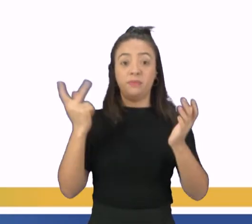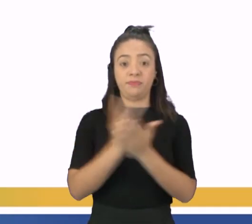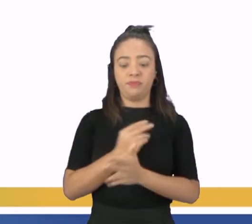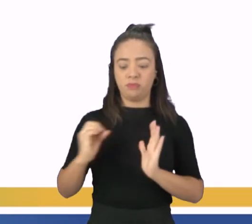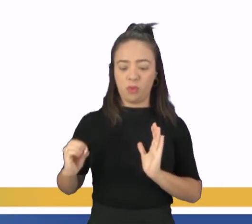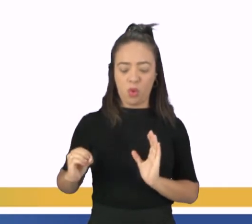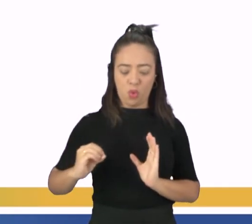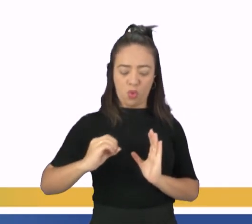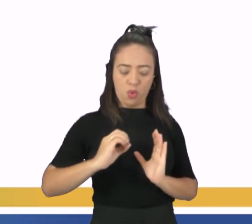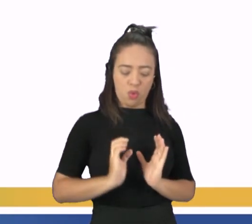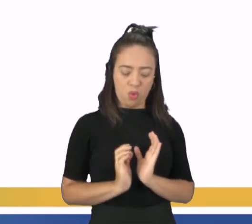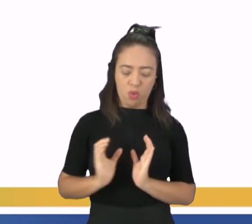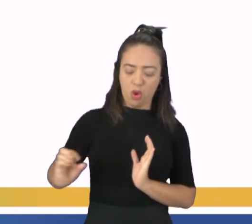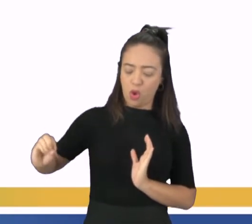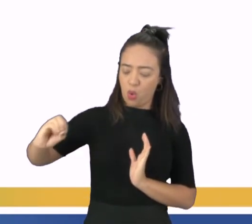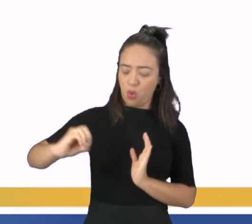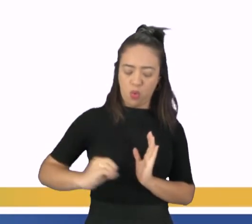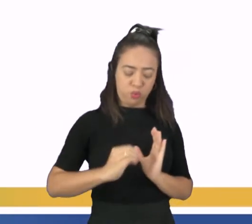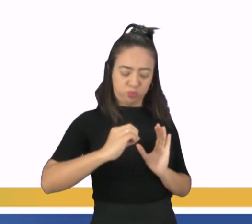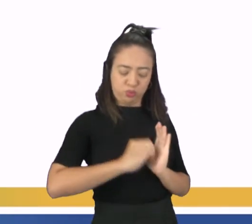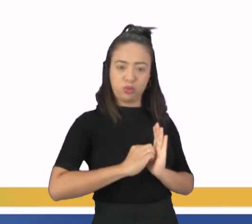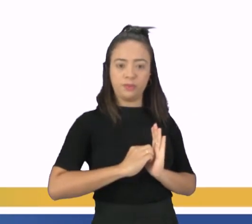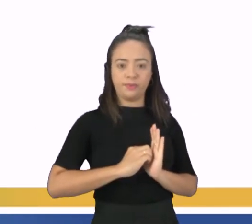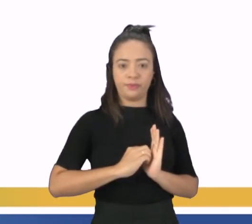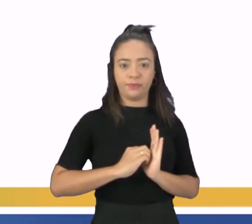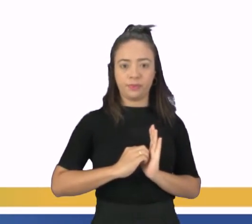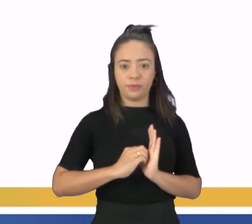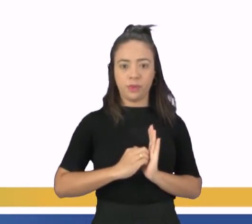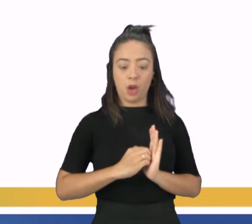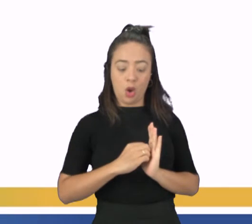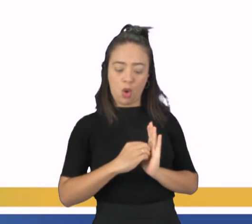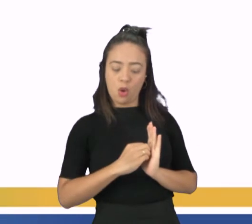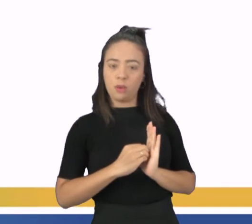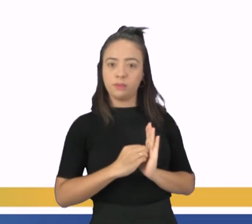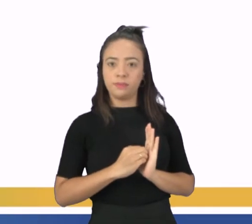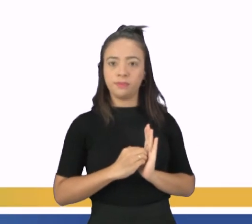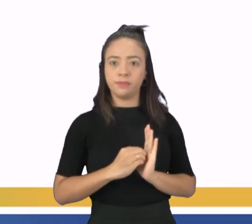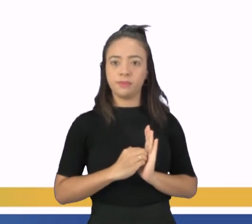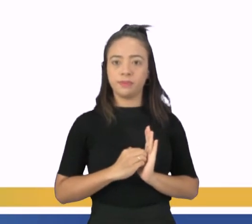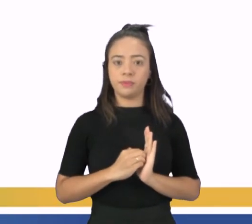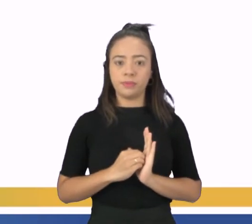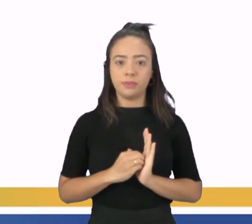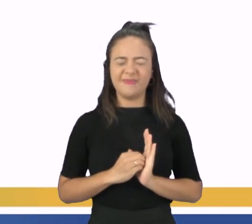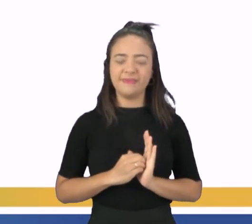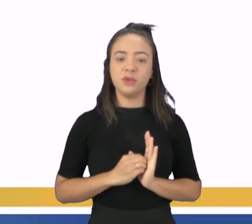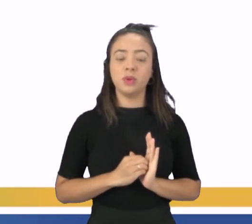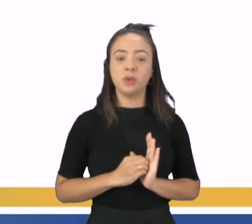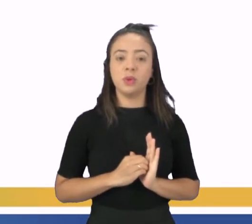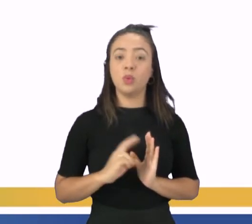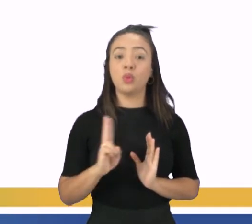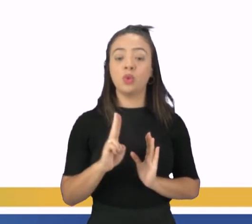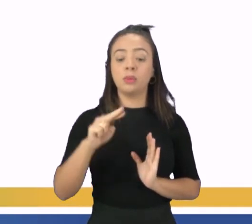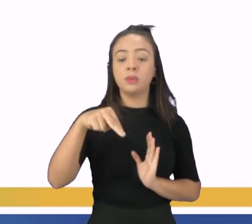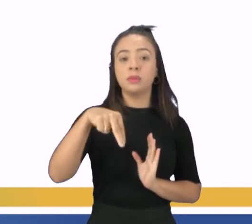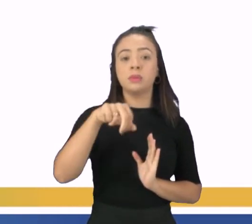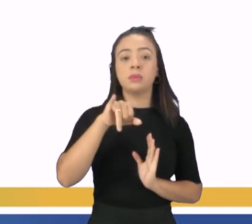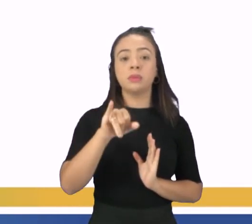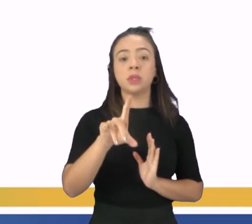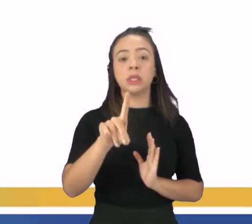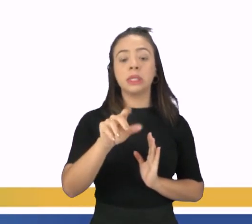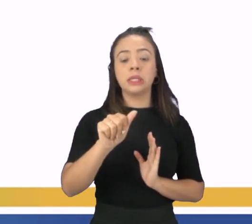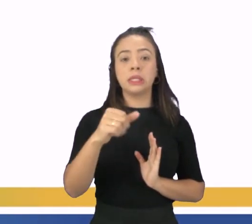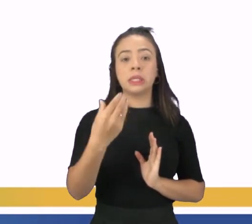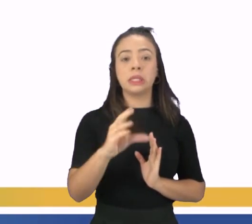uterina, tá? Esse processo, esse momento em que o zigoto se fixa, né, à parede uterina é chamado de nidação, tá?